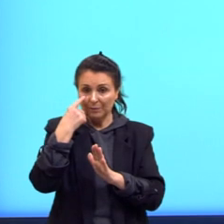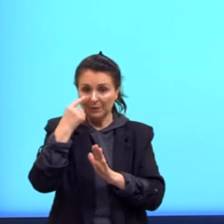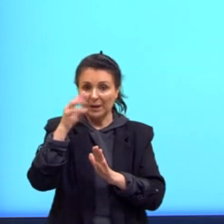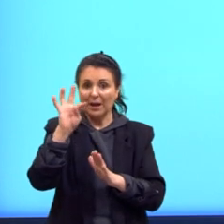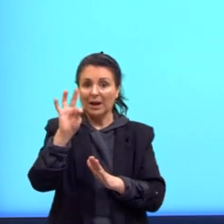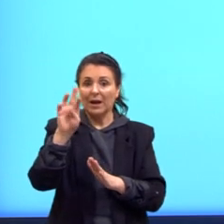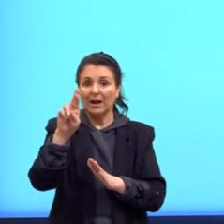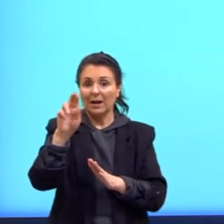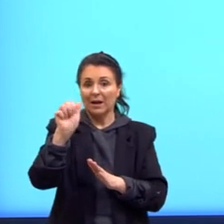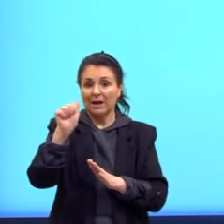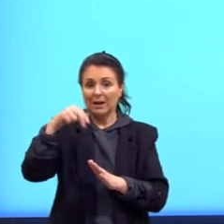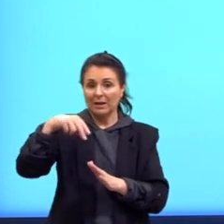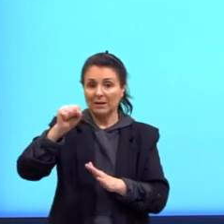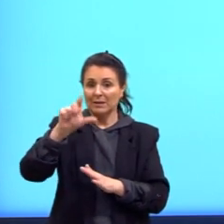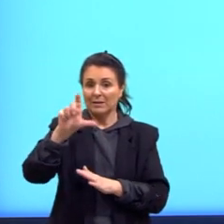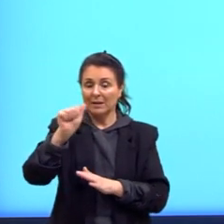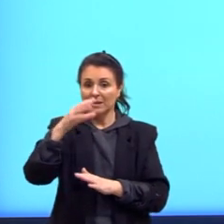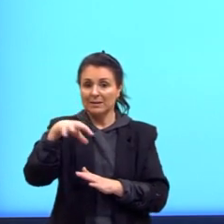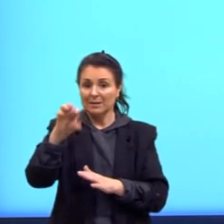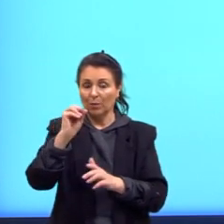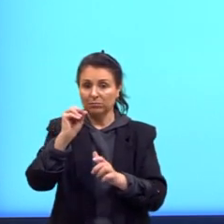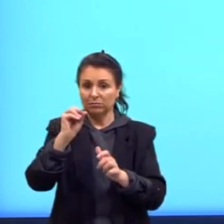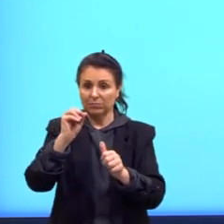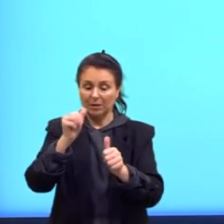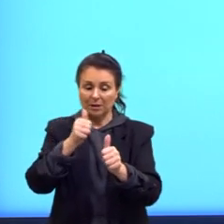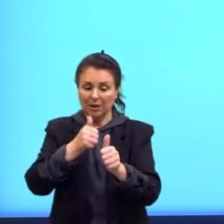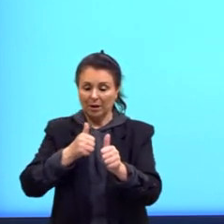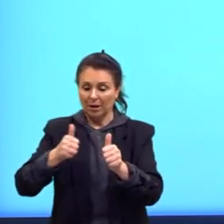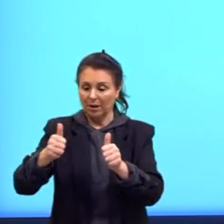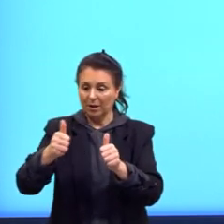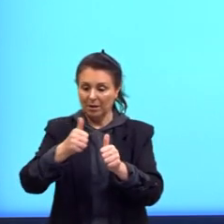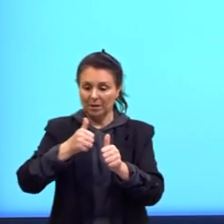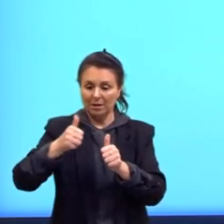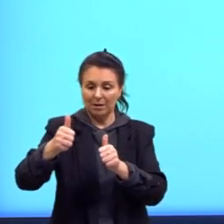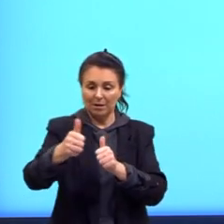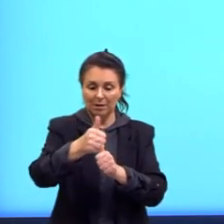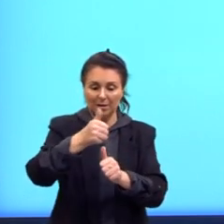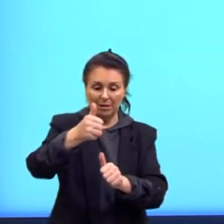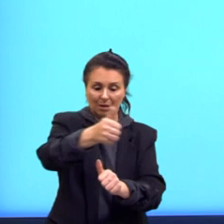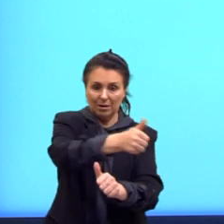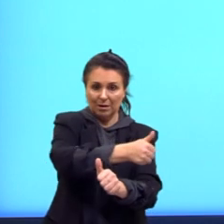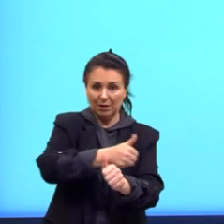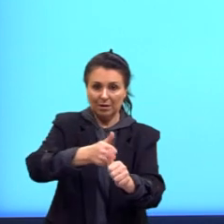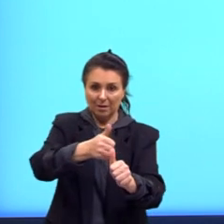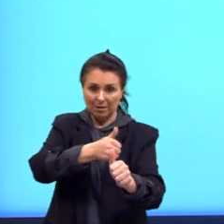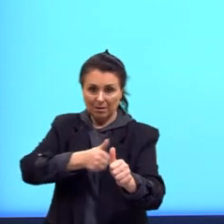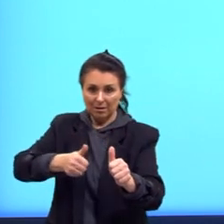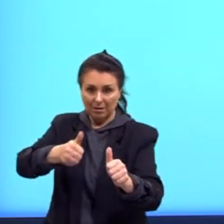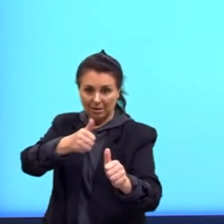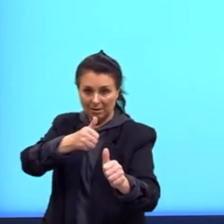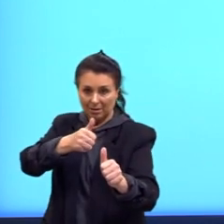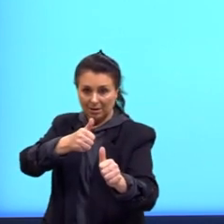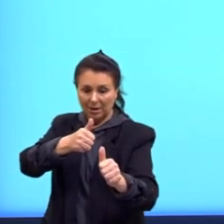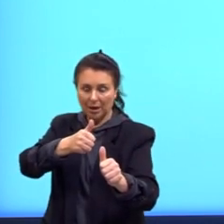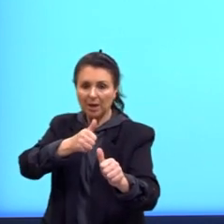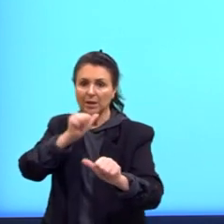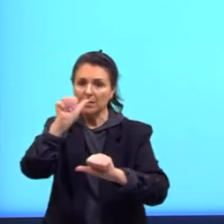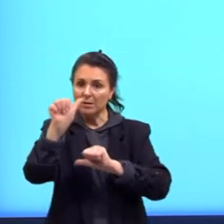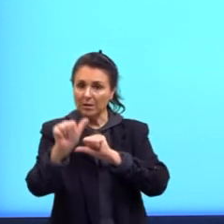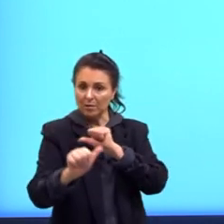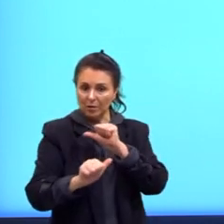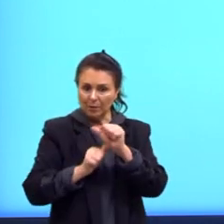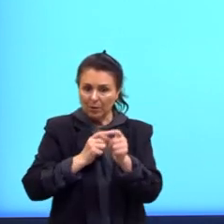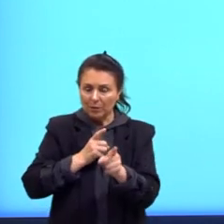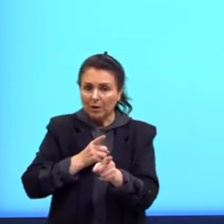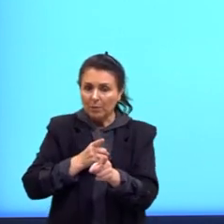translação ela é uma isometria que se caracteriza pelo deslocamento de da figura de acordo com uma